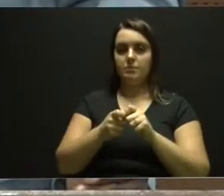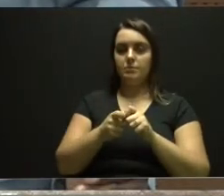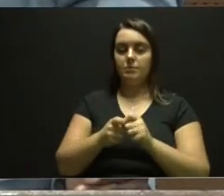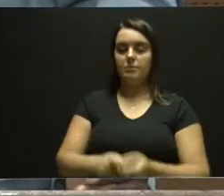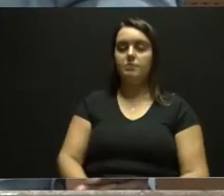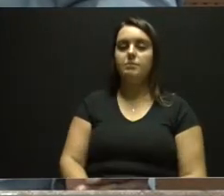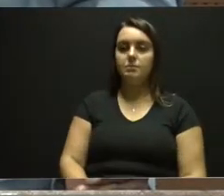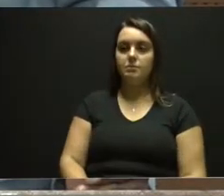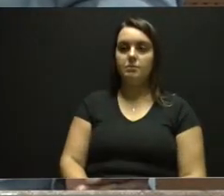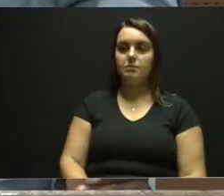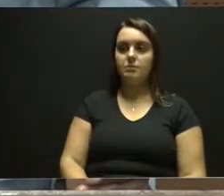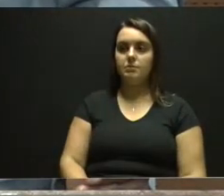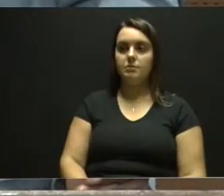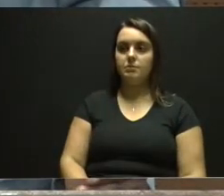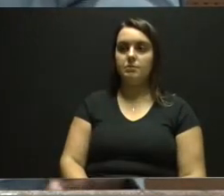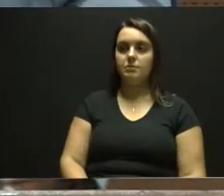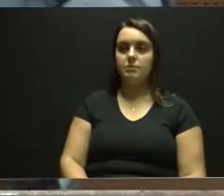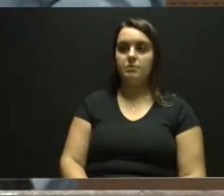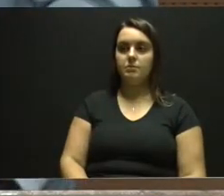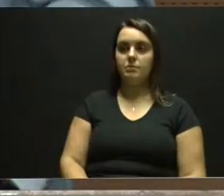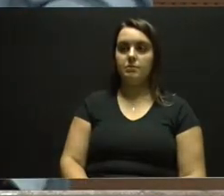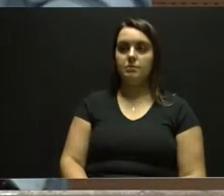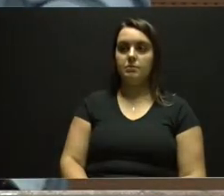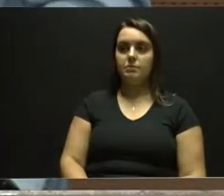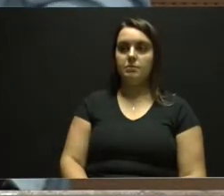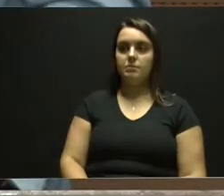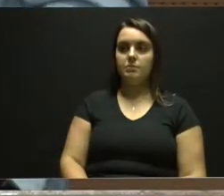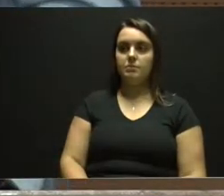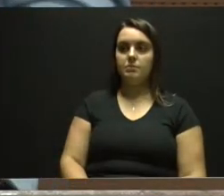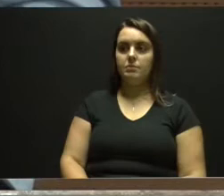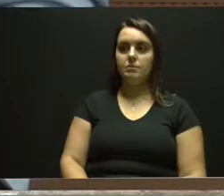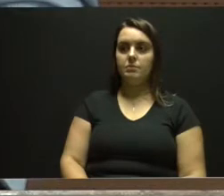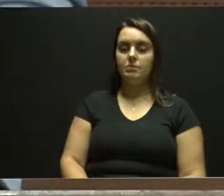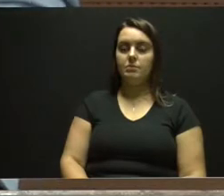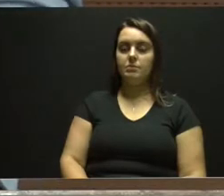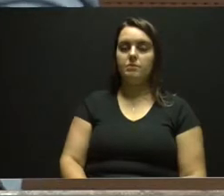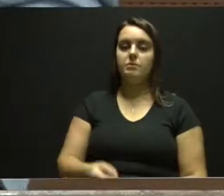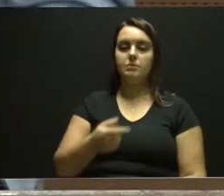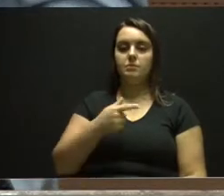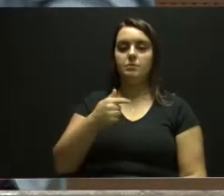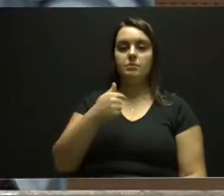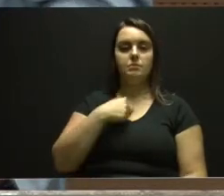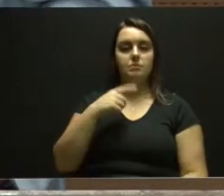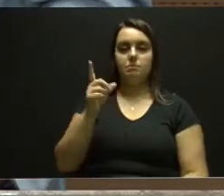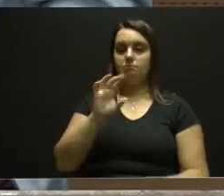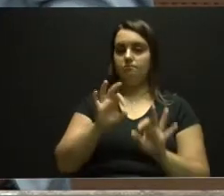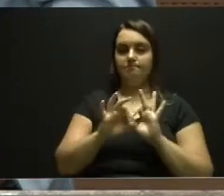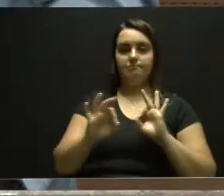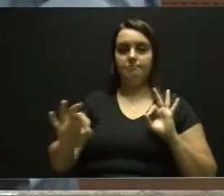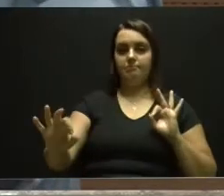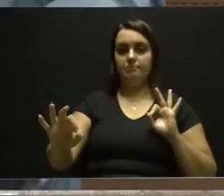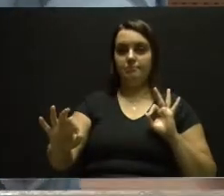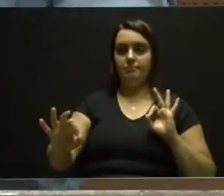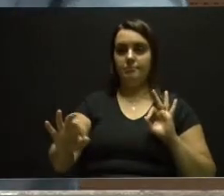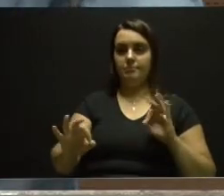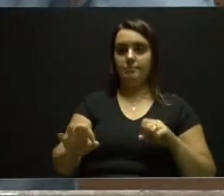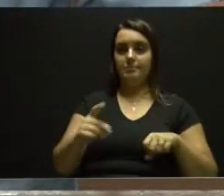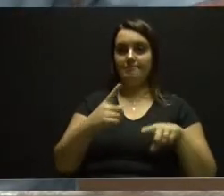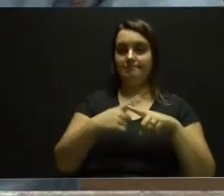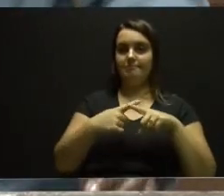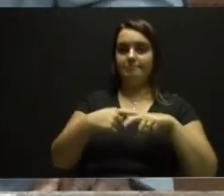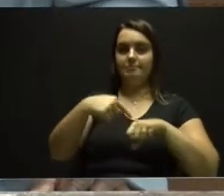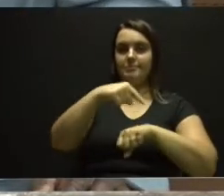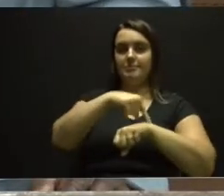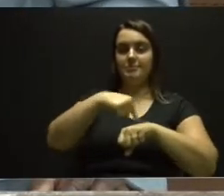a querer fazer eu não vou me alongar não vou me alongar mais porque agora estão